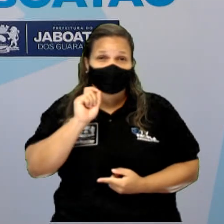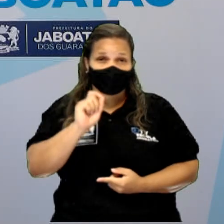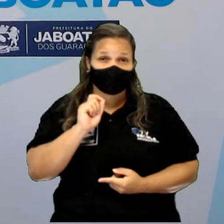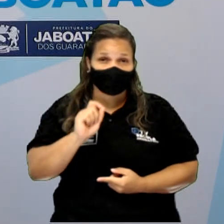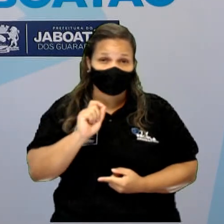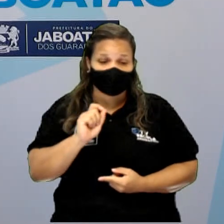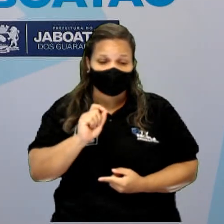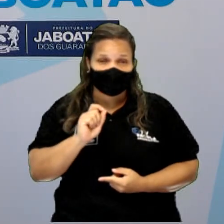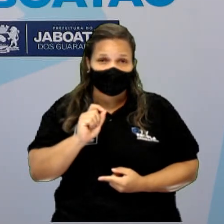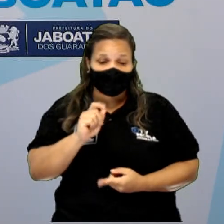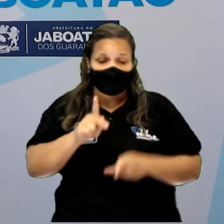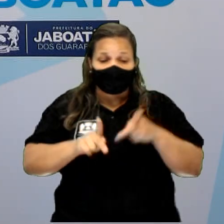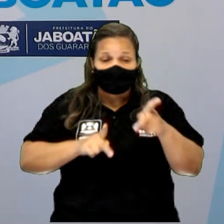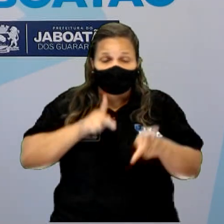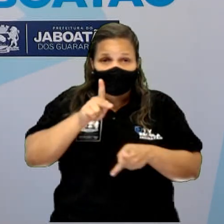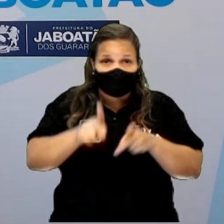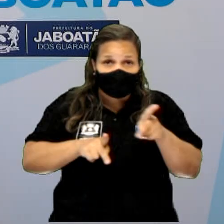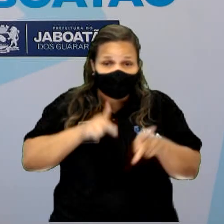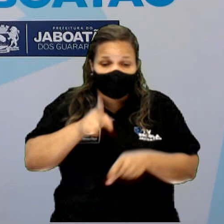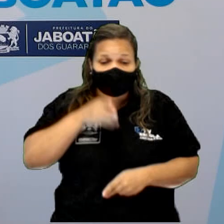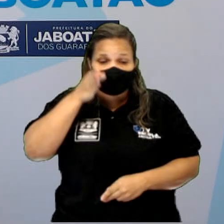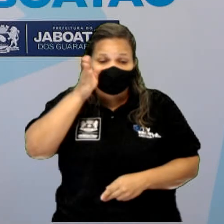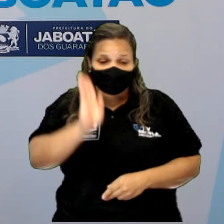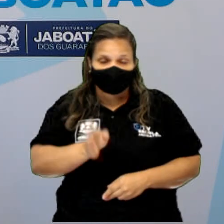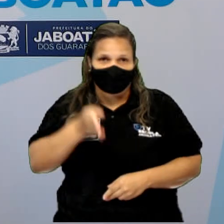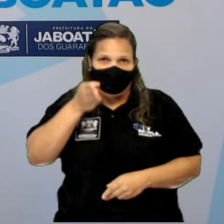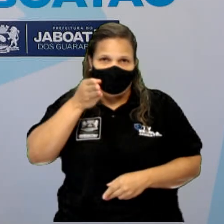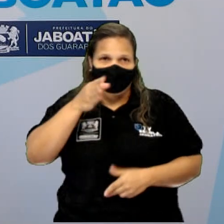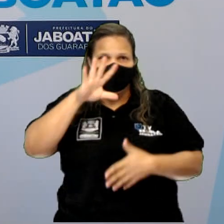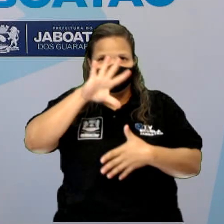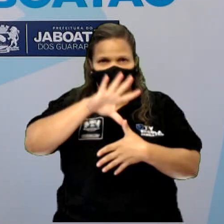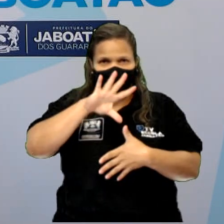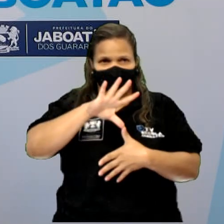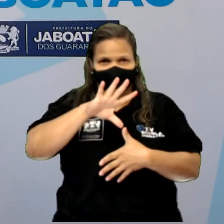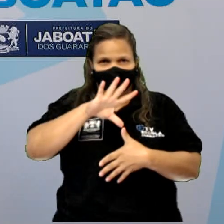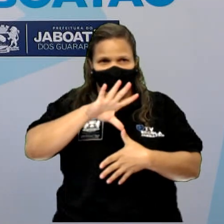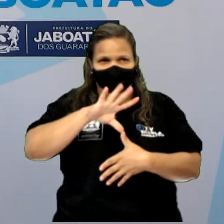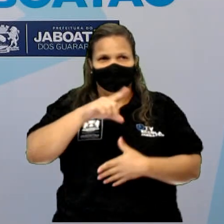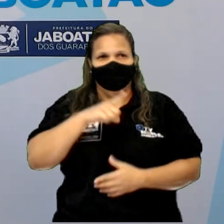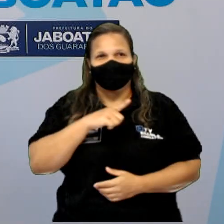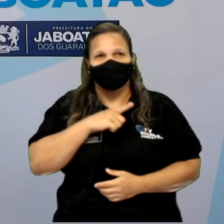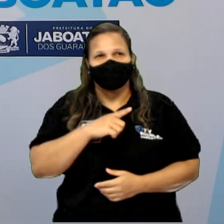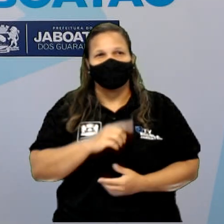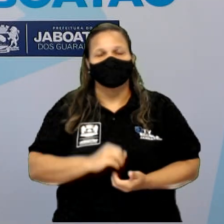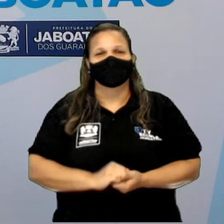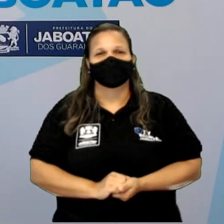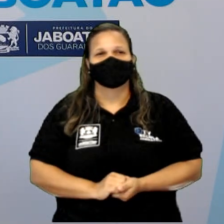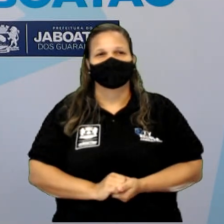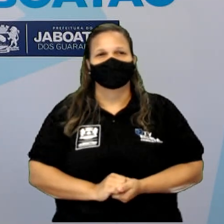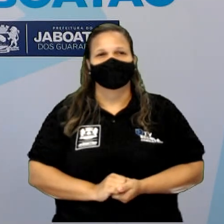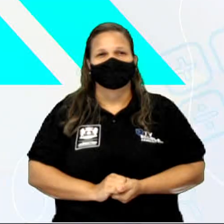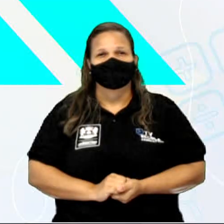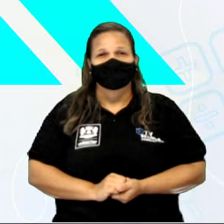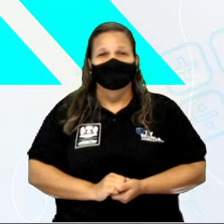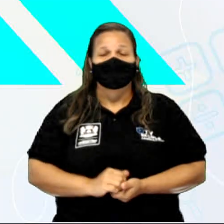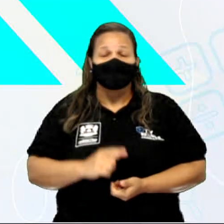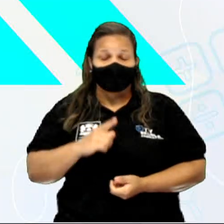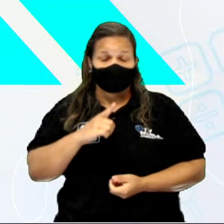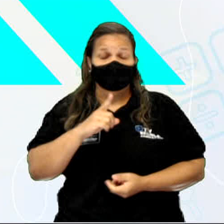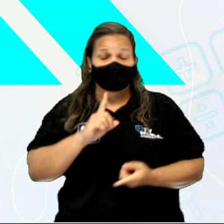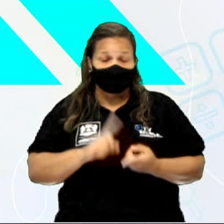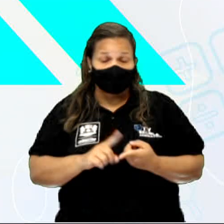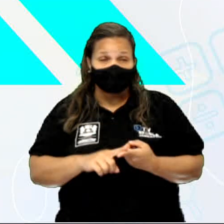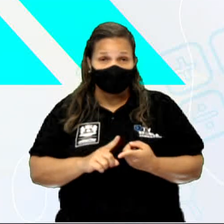nativos, já dominados pelos astecas nesse contexto. Mas além do